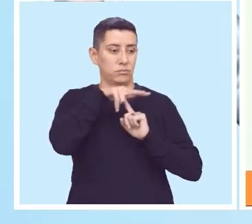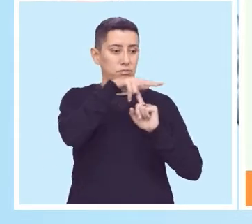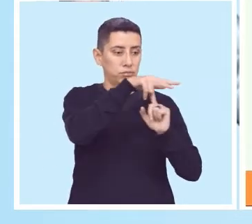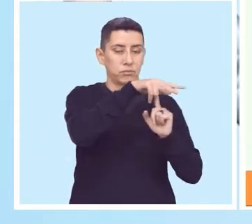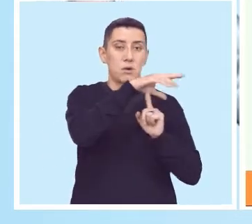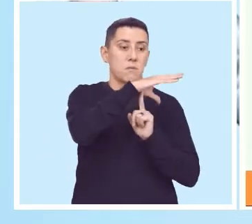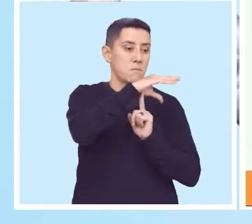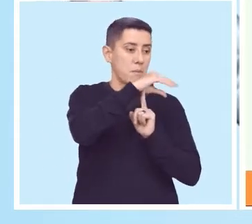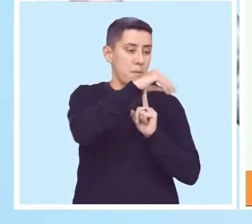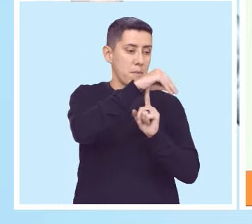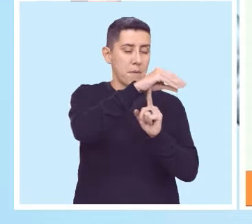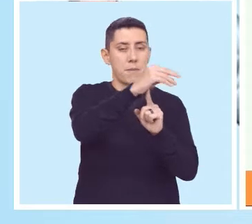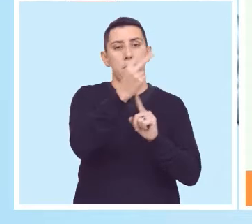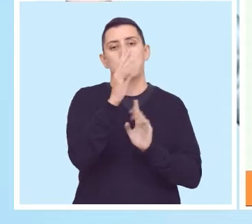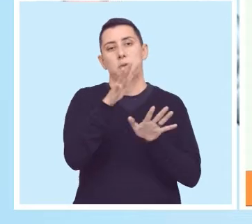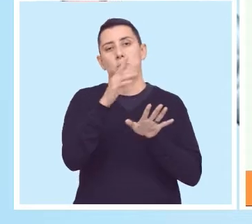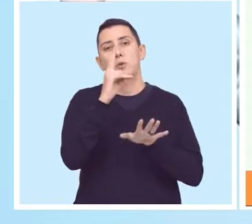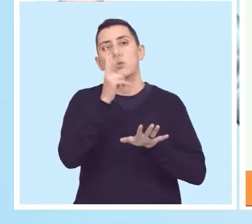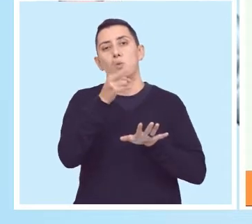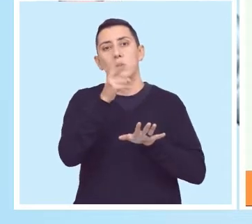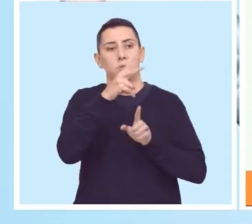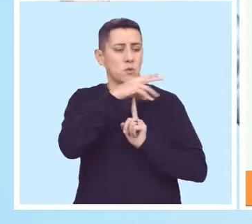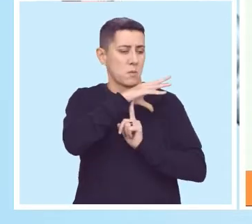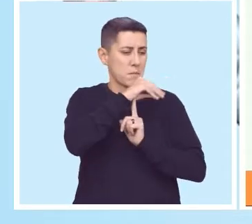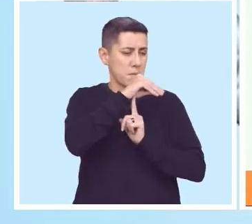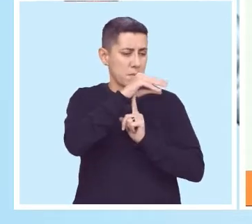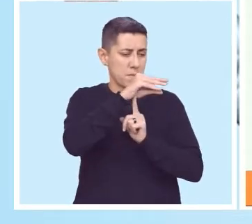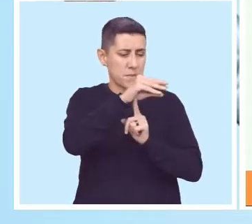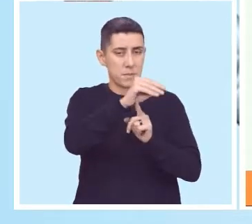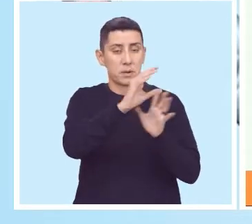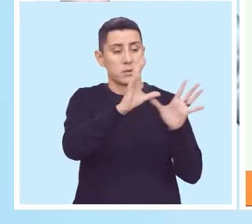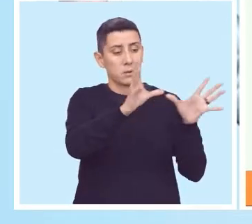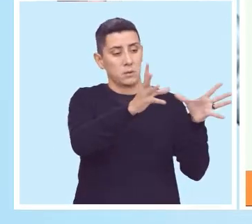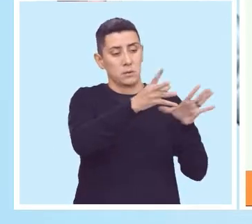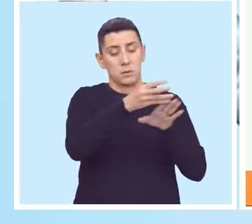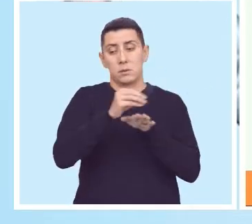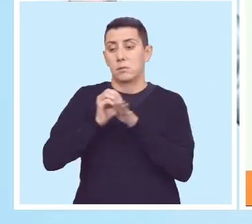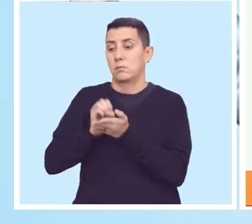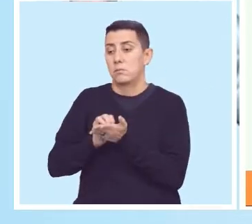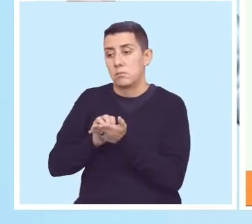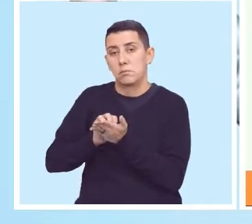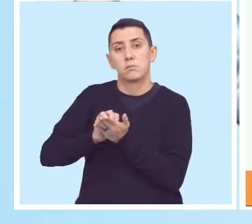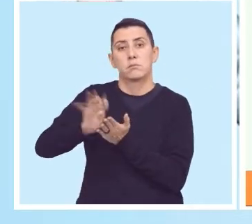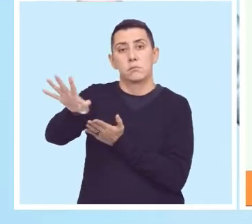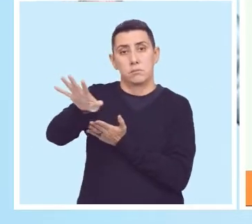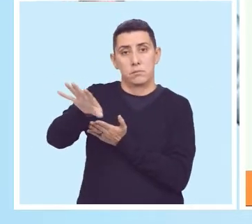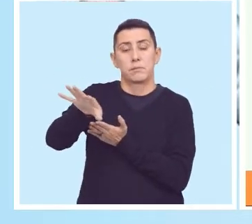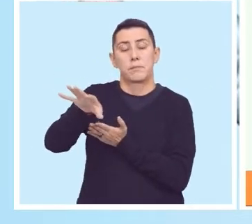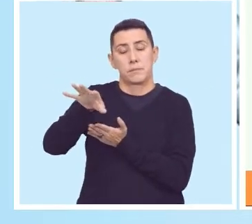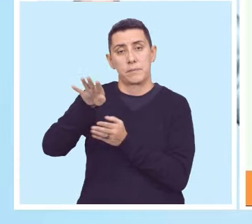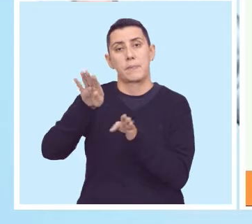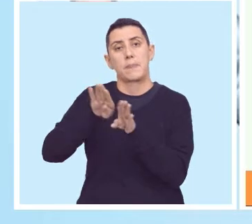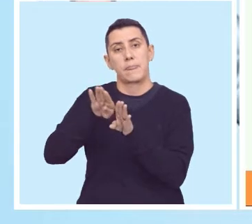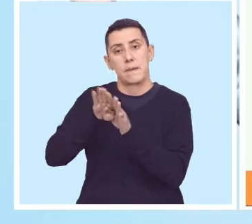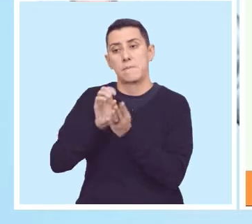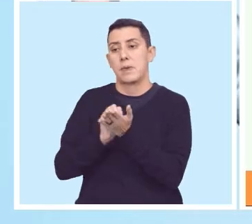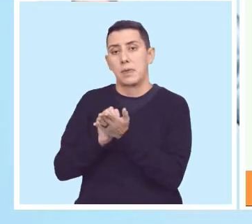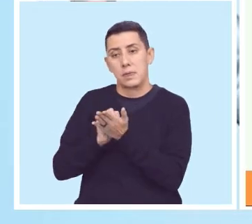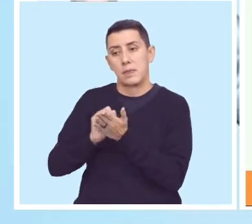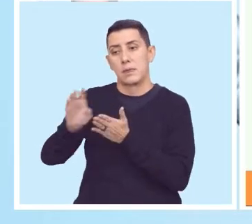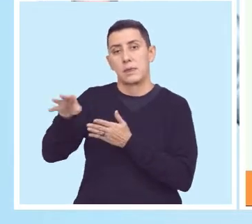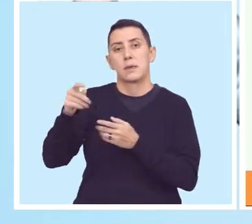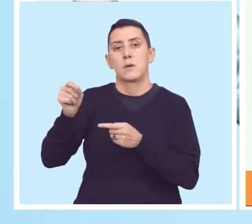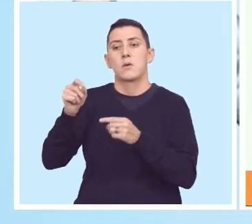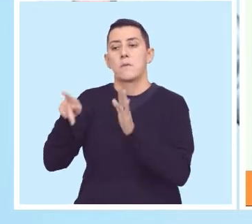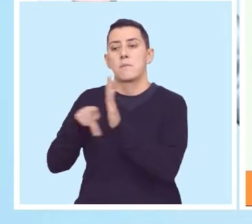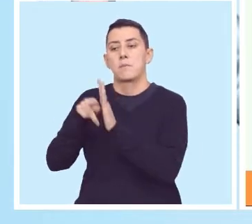drone, 2.000 imagens ali naquela missão. Então, aquelas 2.000 imagens nós vamos levar para dentro do nosso motor